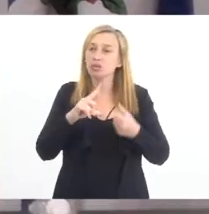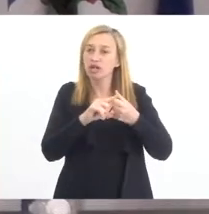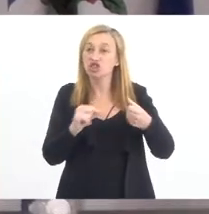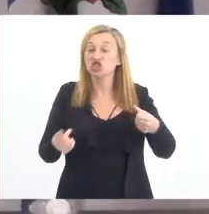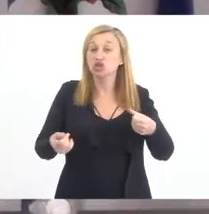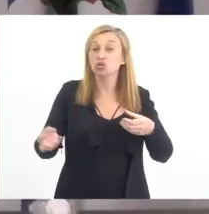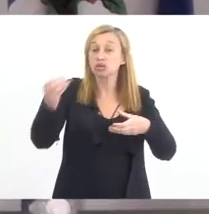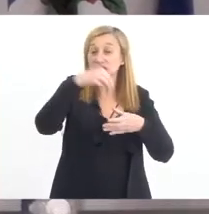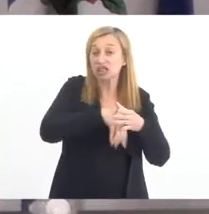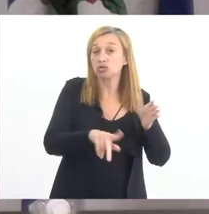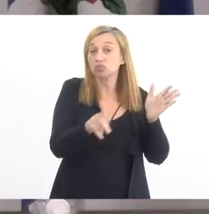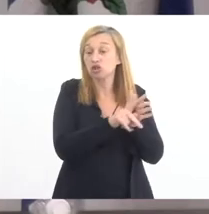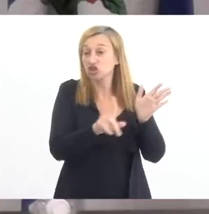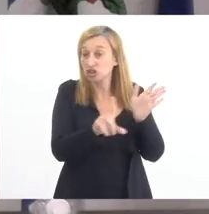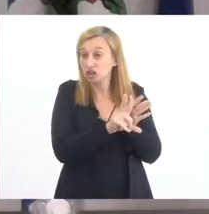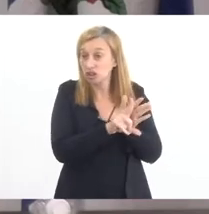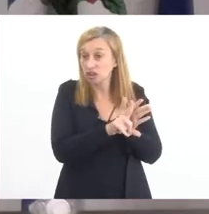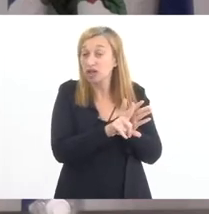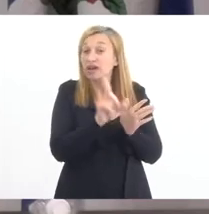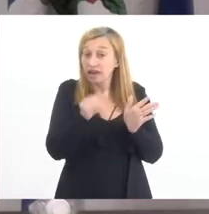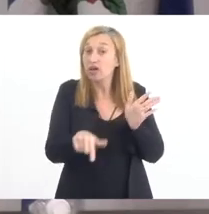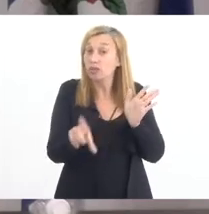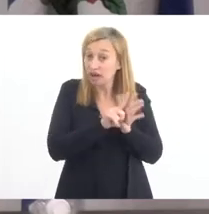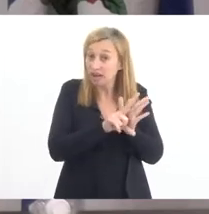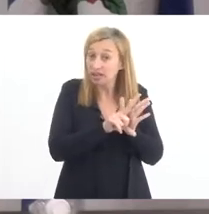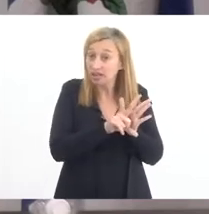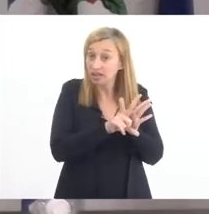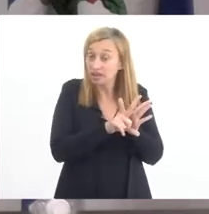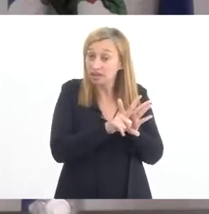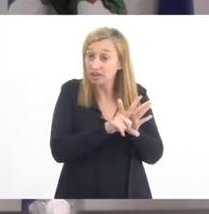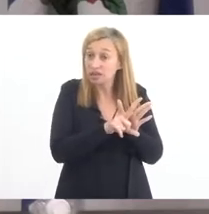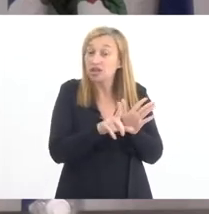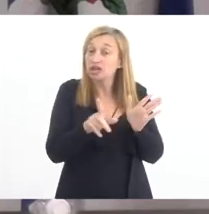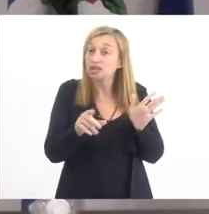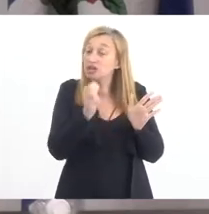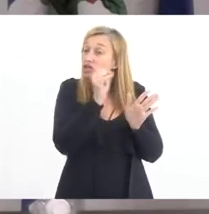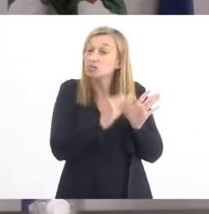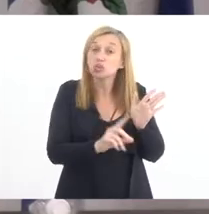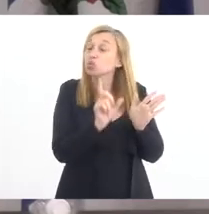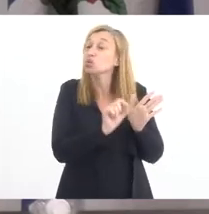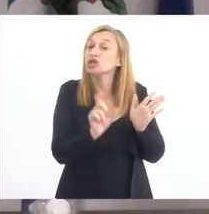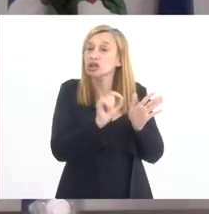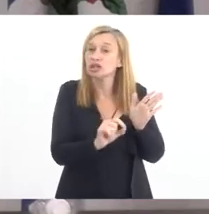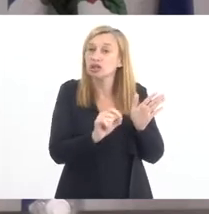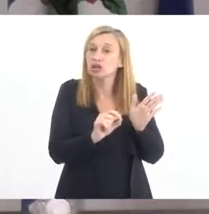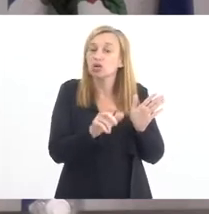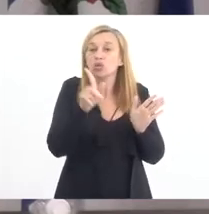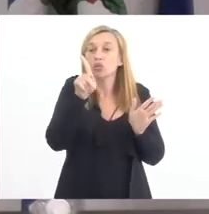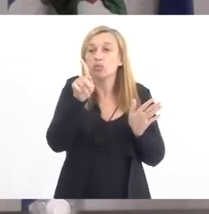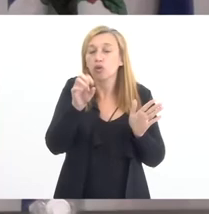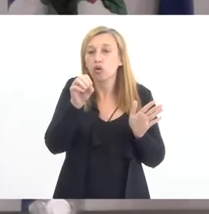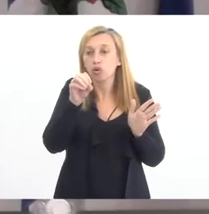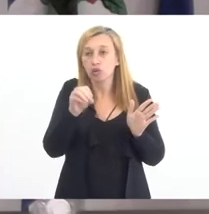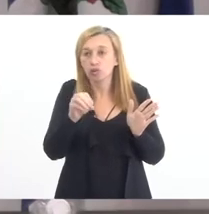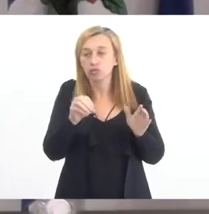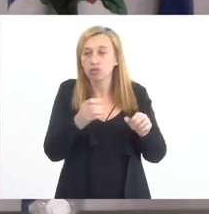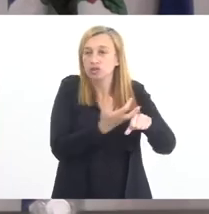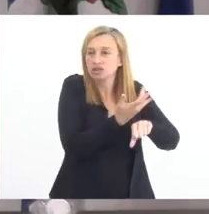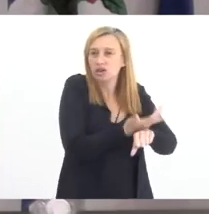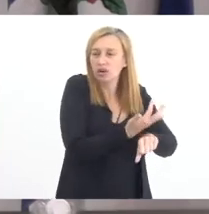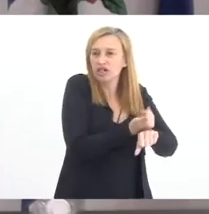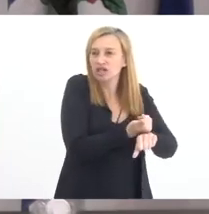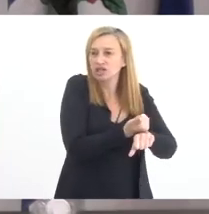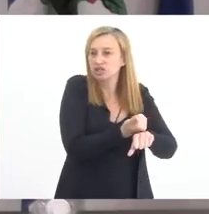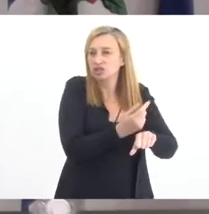dentro do projeto de lei, que vai ser uma lei, que diz que o polo da UERJ na